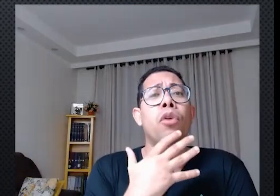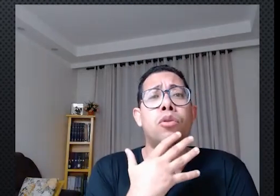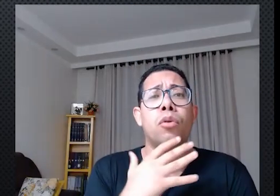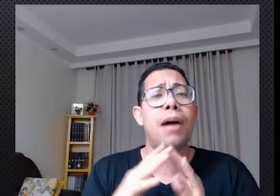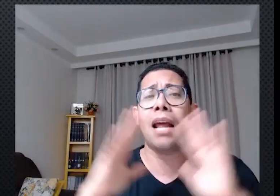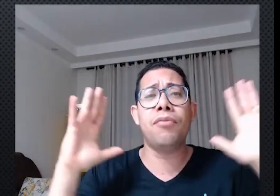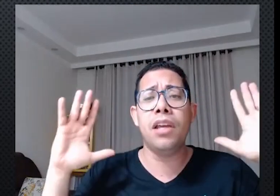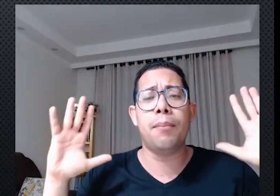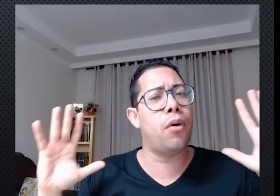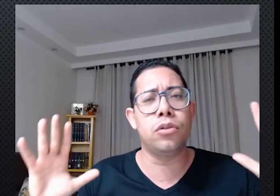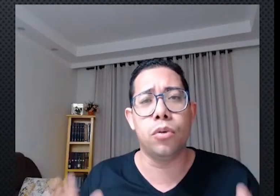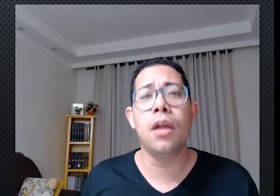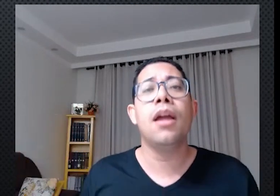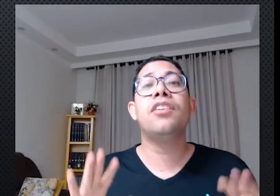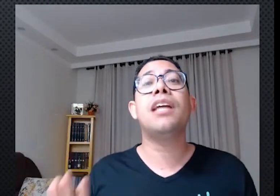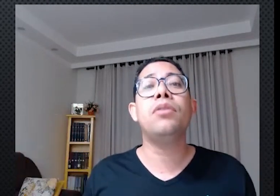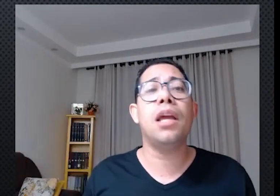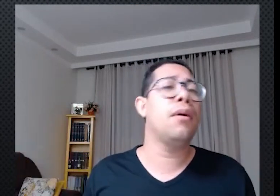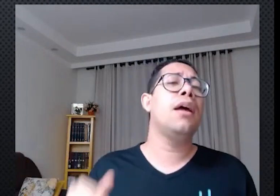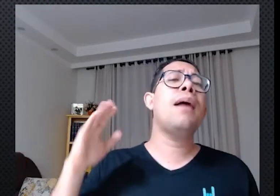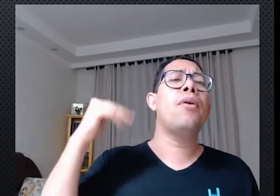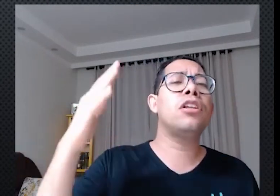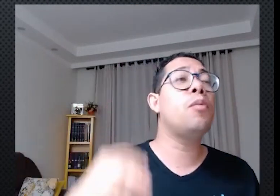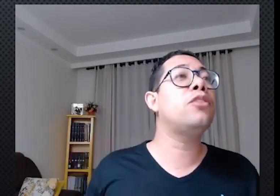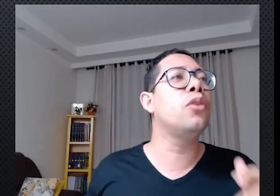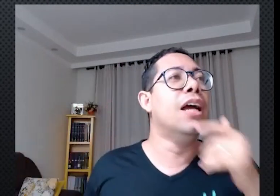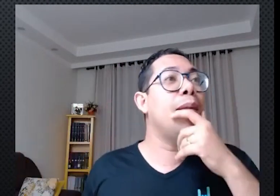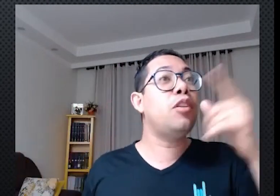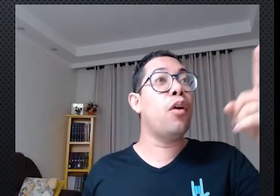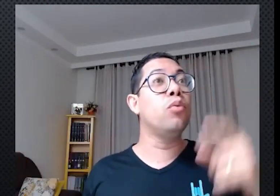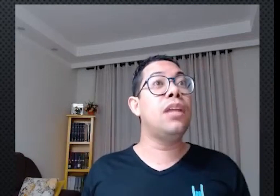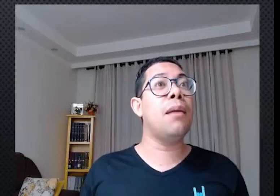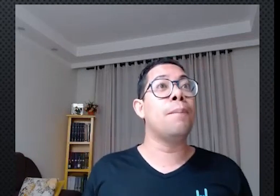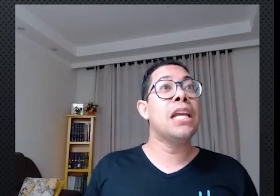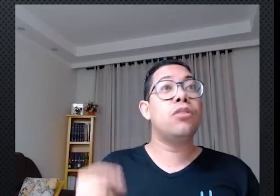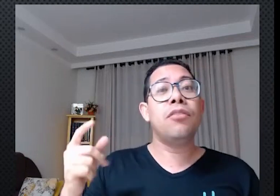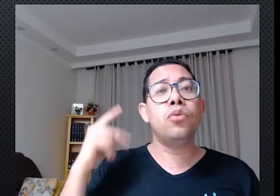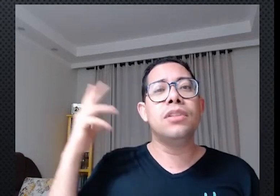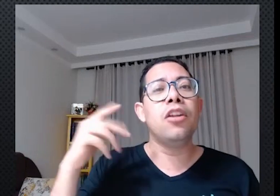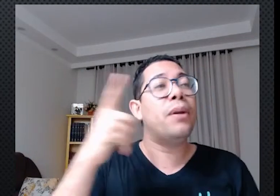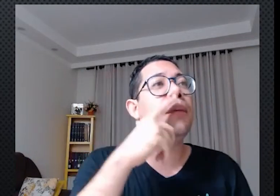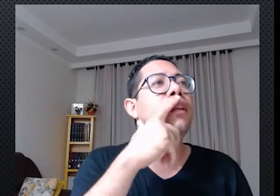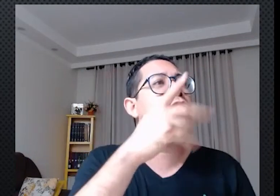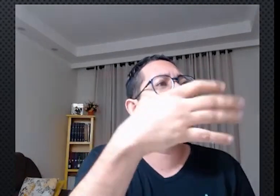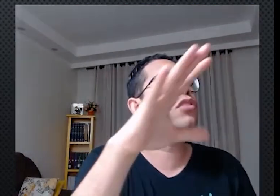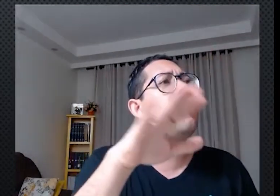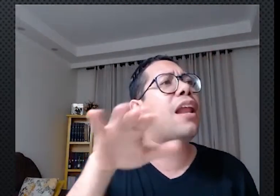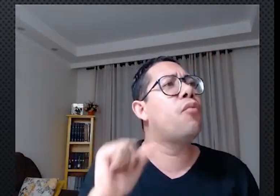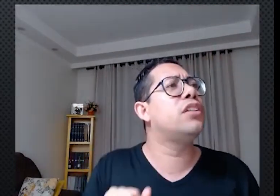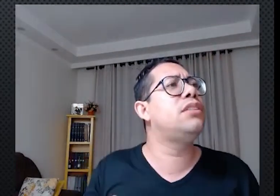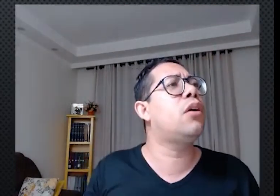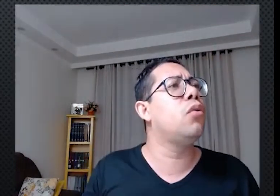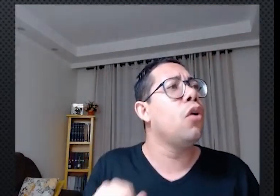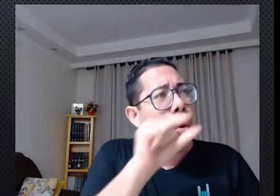aí muito. Maravilha, pronto. Já sabe o tema. Na próxima, pastor, lembra que você falou o tema? Eu estava estudando, eu percebi que se eu conseguir